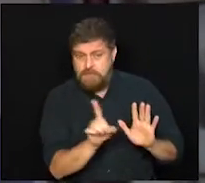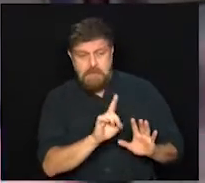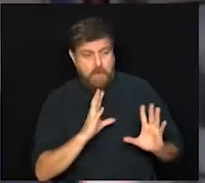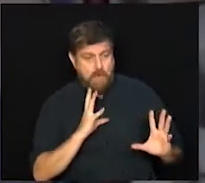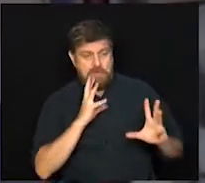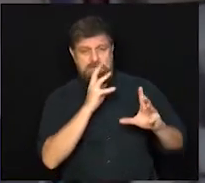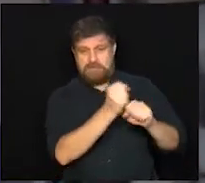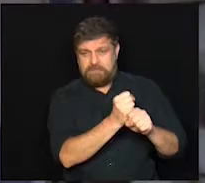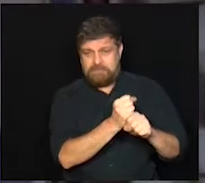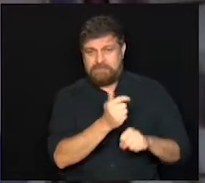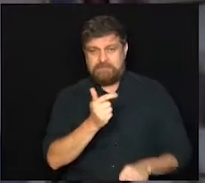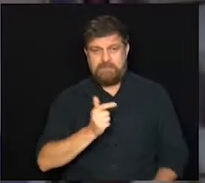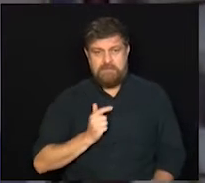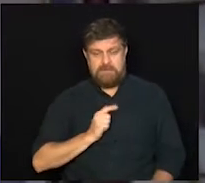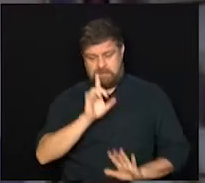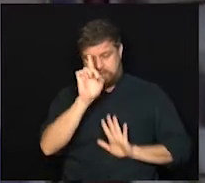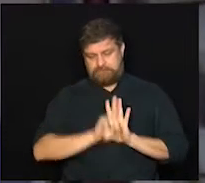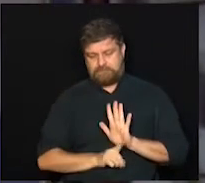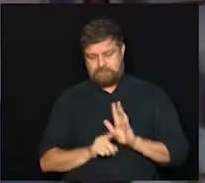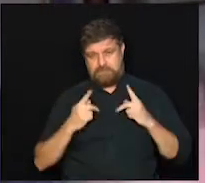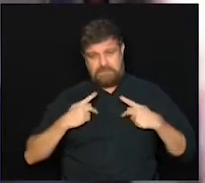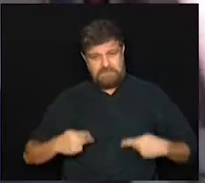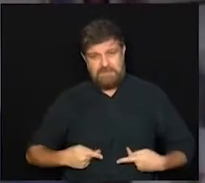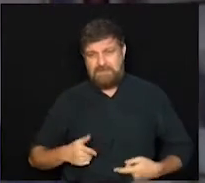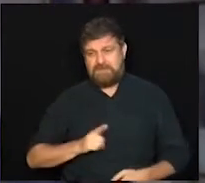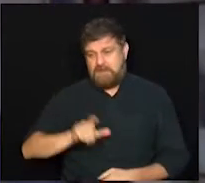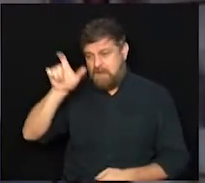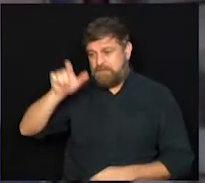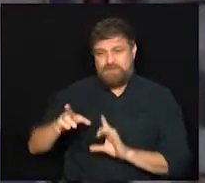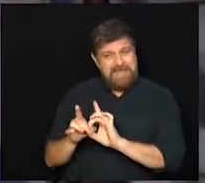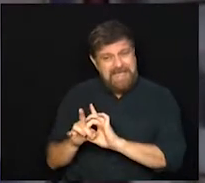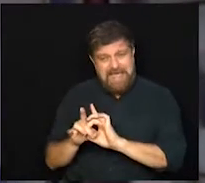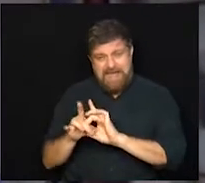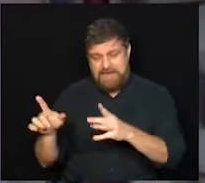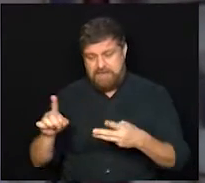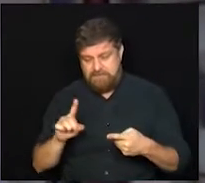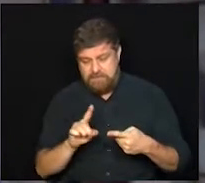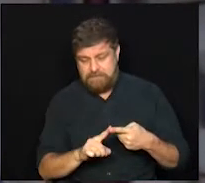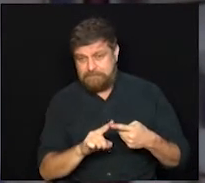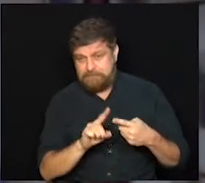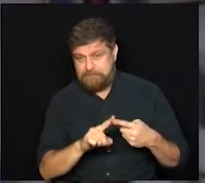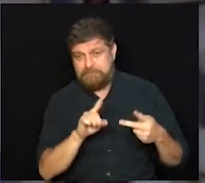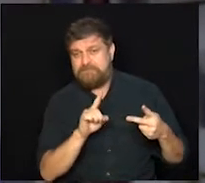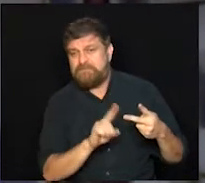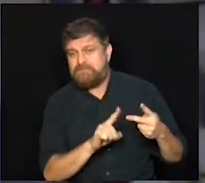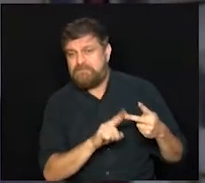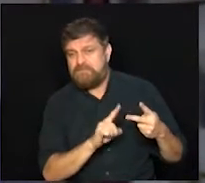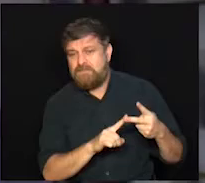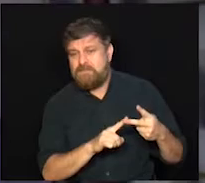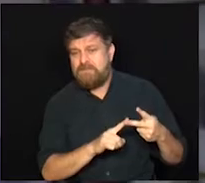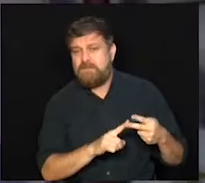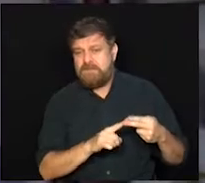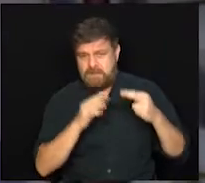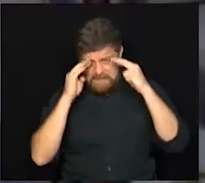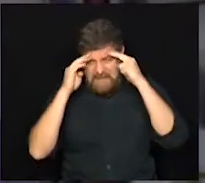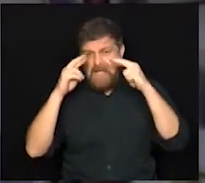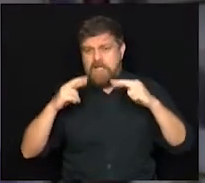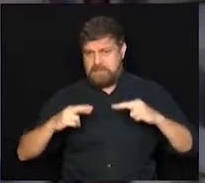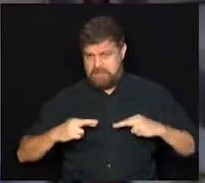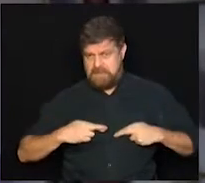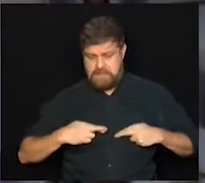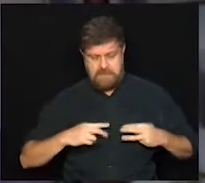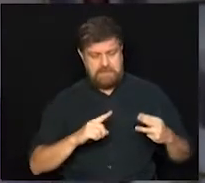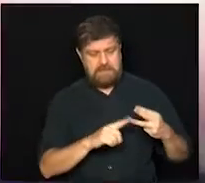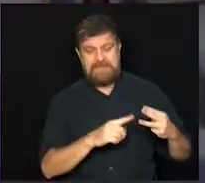direitos humanos são indivisíveis. Uma pessoa tem o direito a ser livre, ela tem direito a ser respeitada, mas ela tem